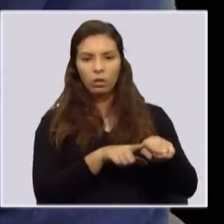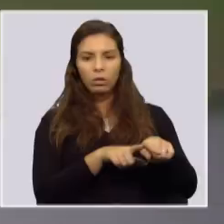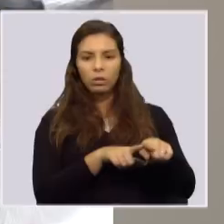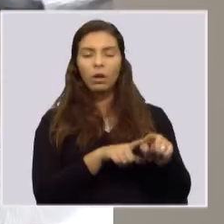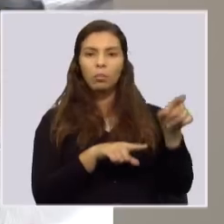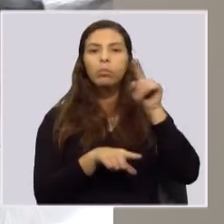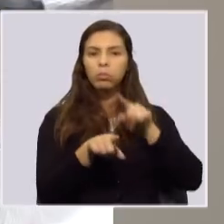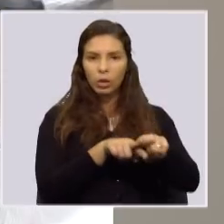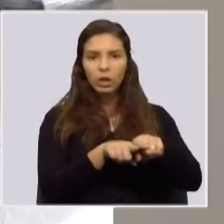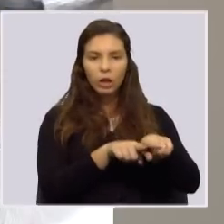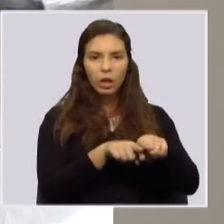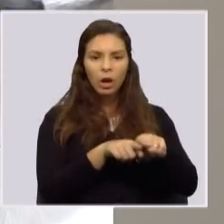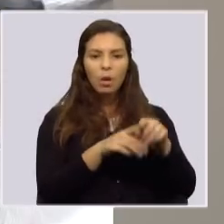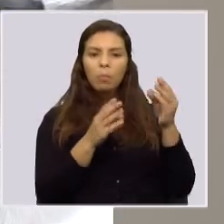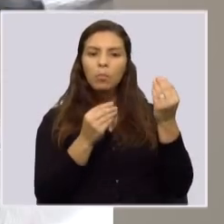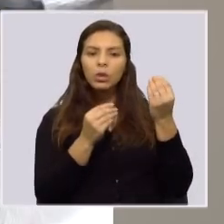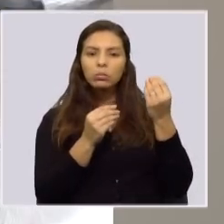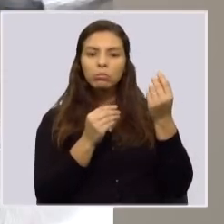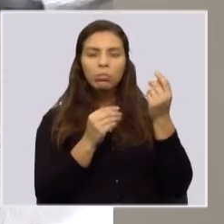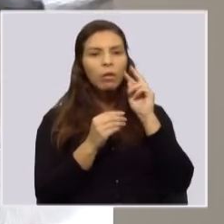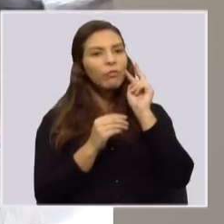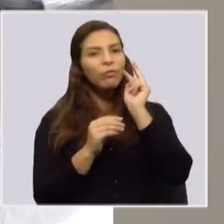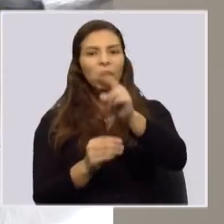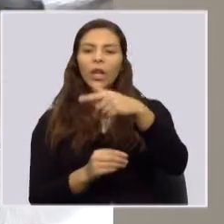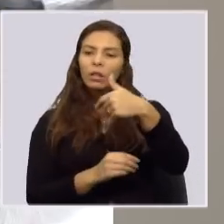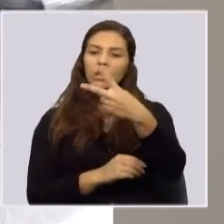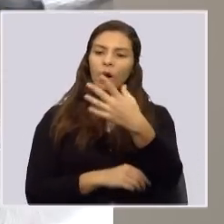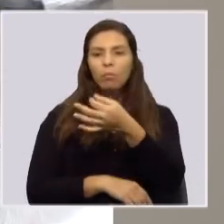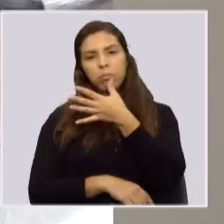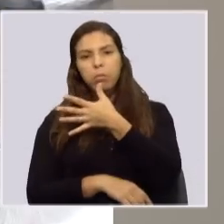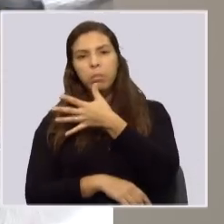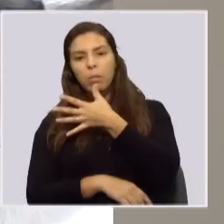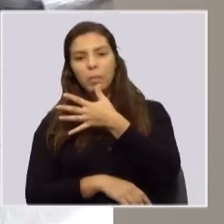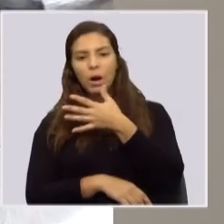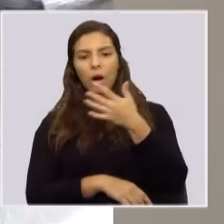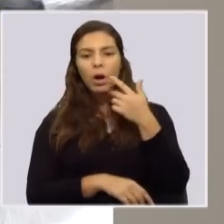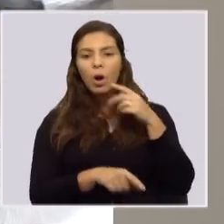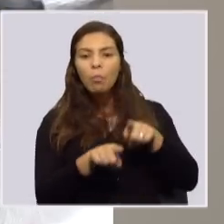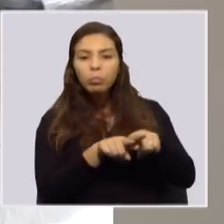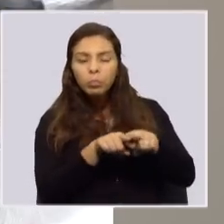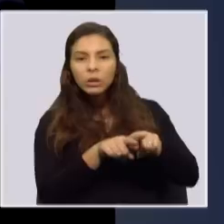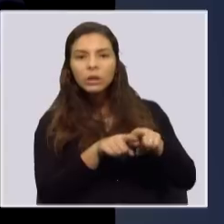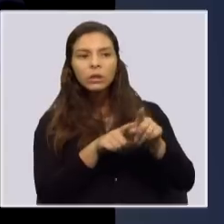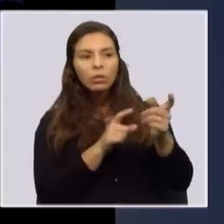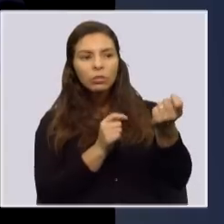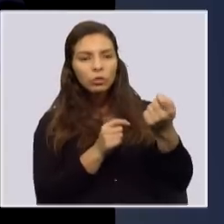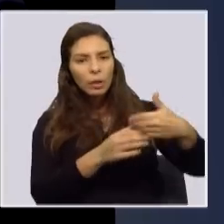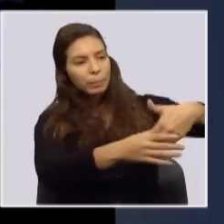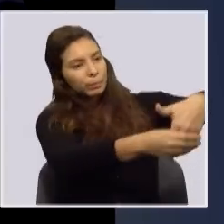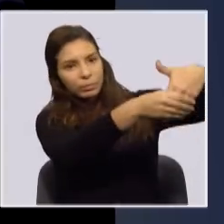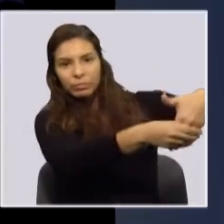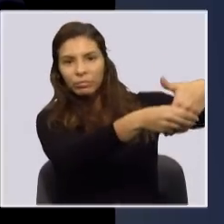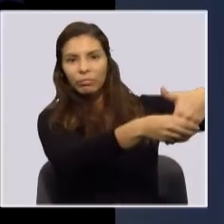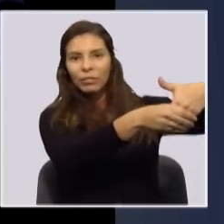na política. Porque a política é muito mais do que aquilo que se vê na televisão dos políticos a falar. A política é intriga, a política é